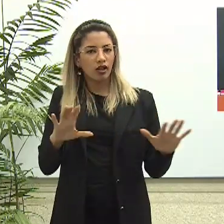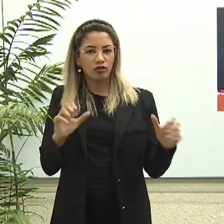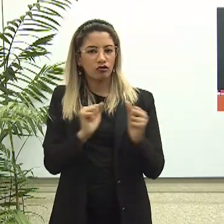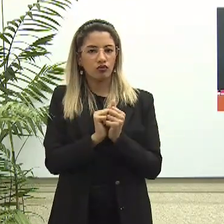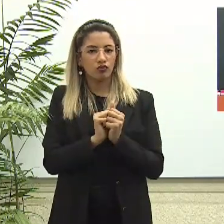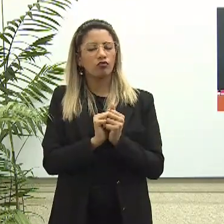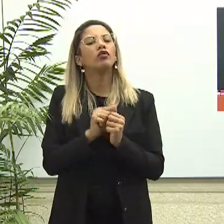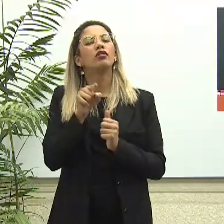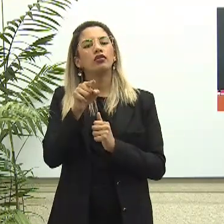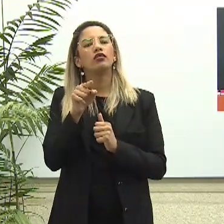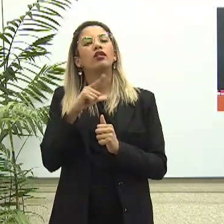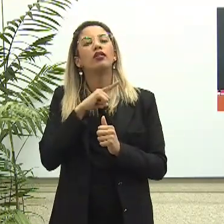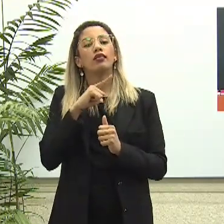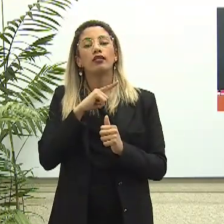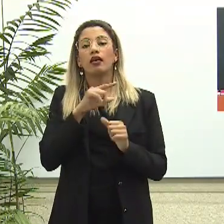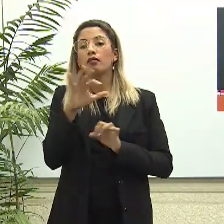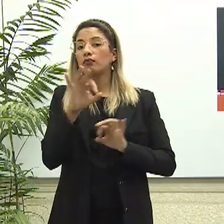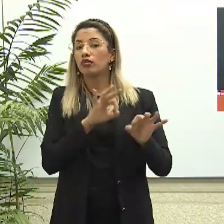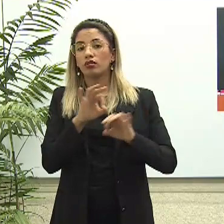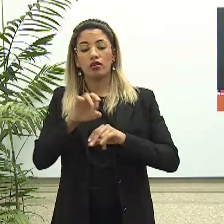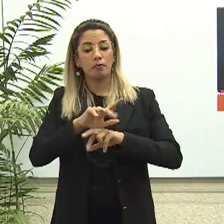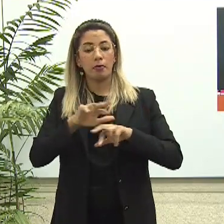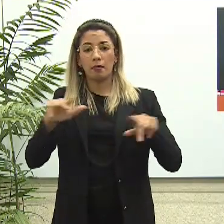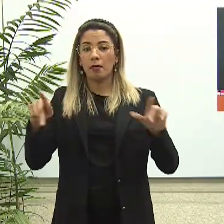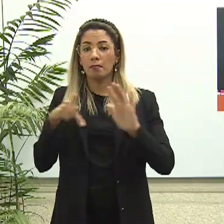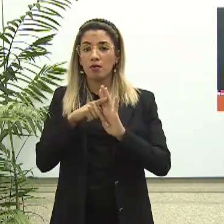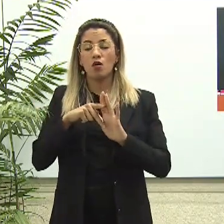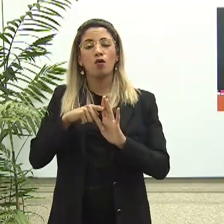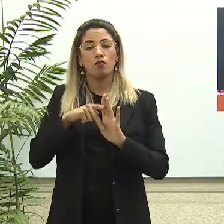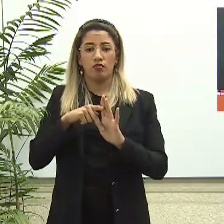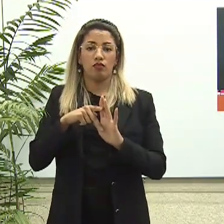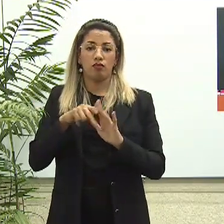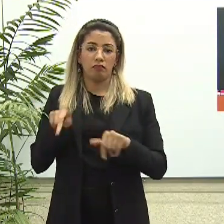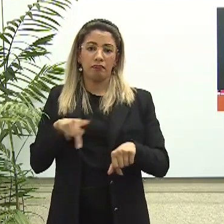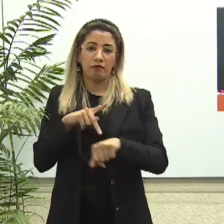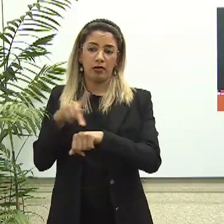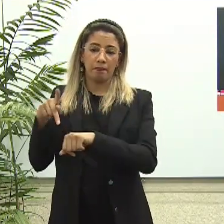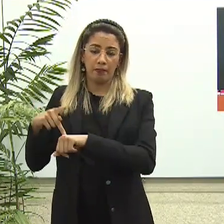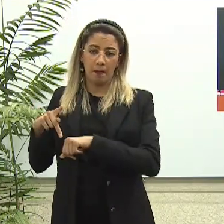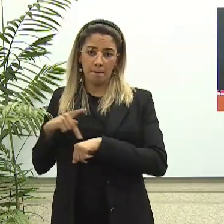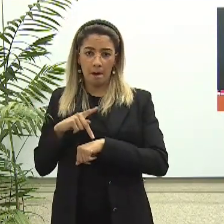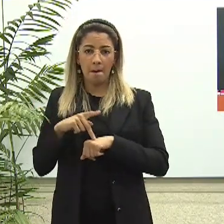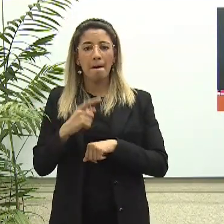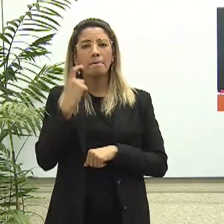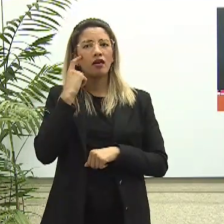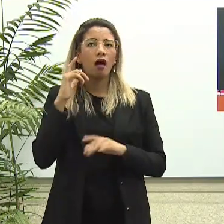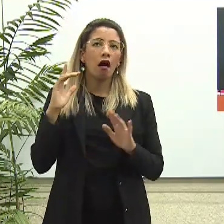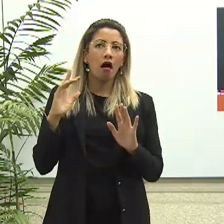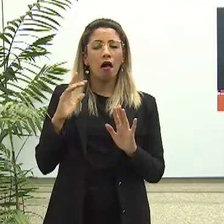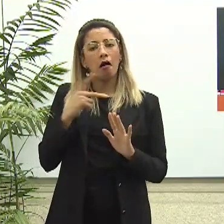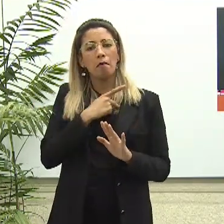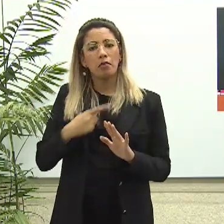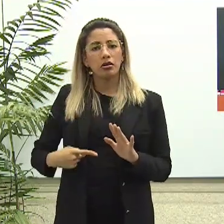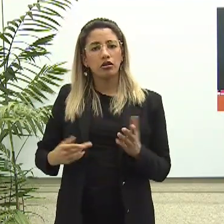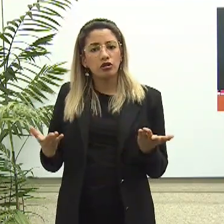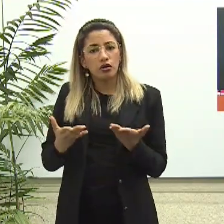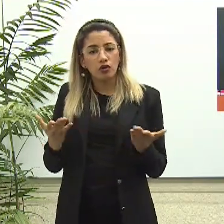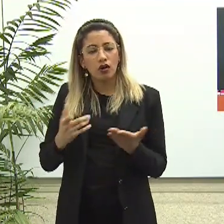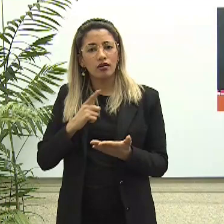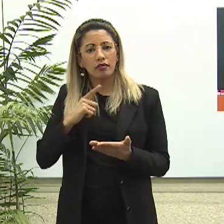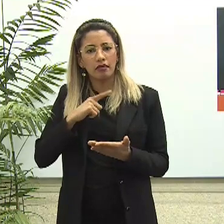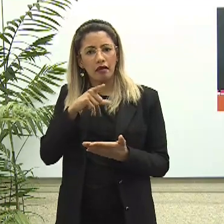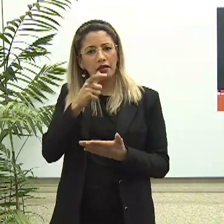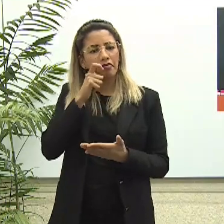cria uma avalanche de outros projetos nacionalistas que não são só olha que legal agora vai ter um presidente que defende nossos